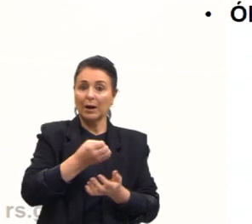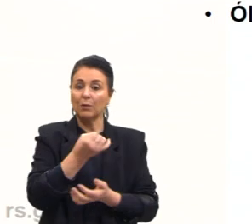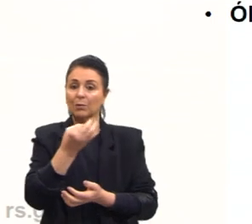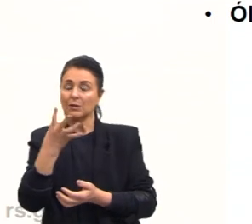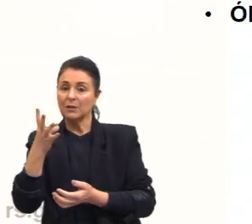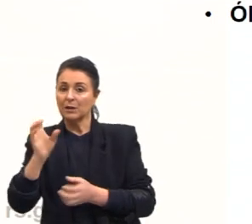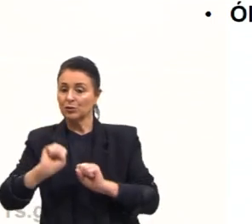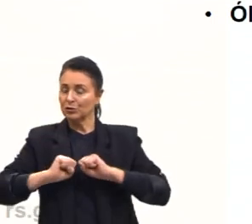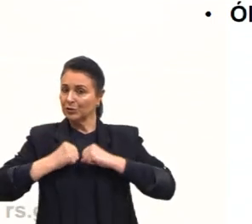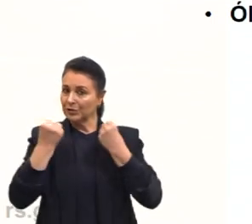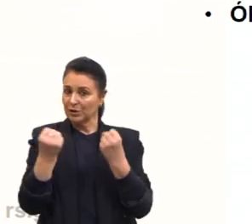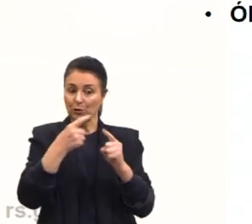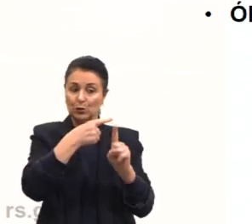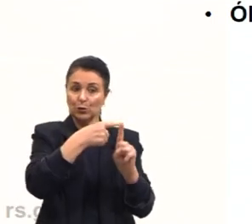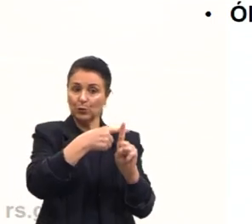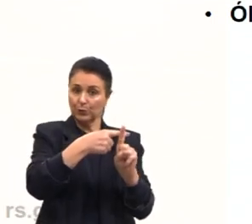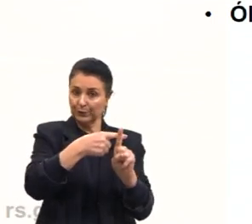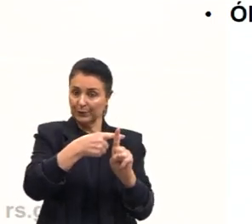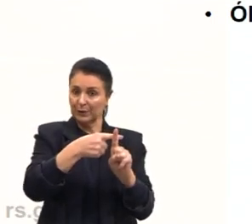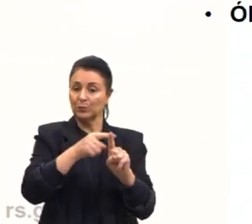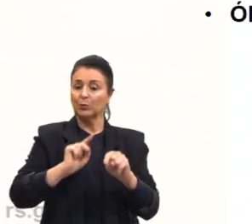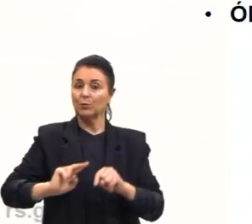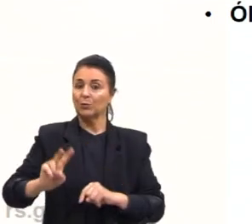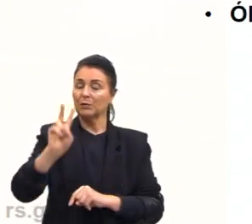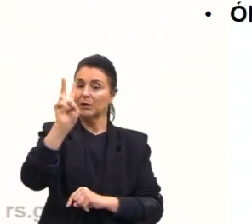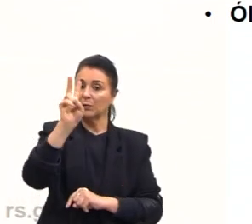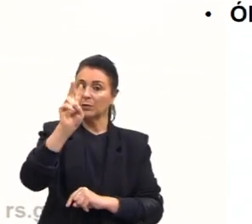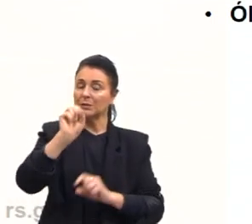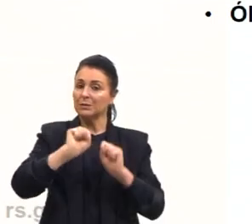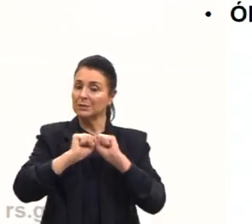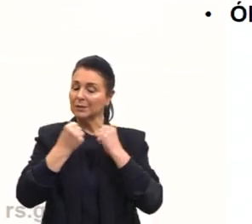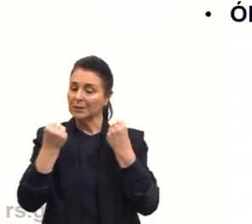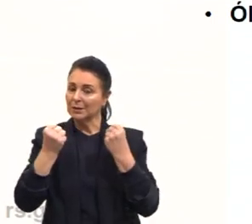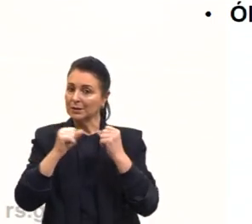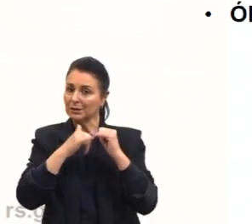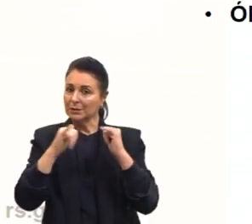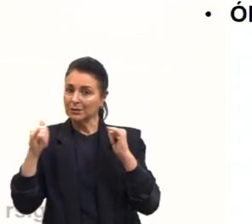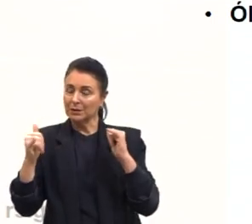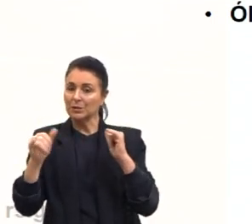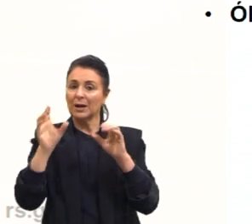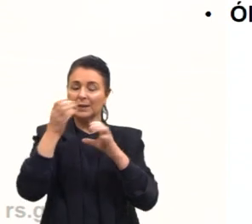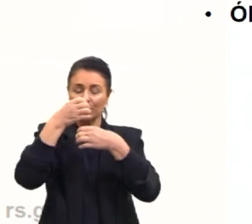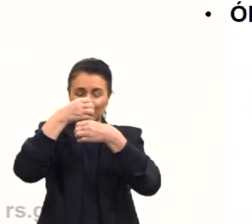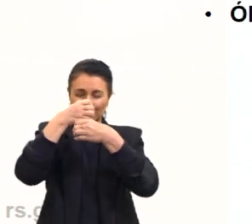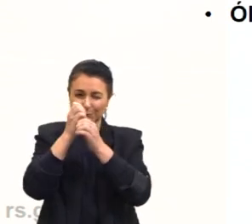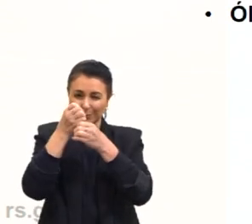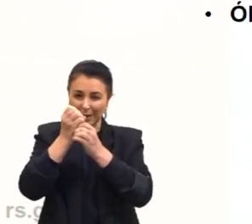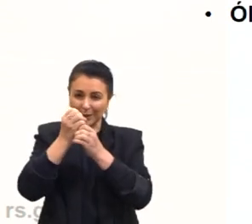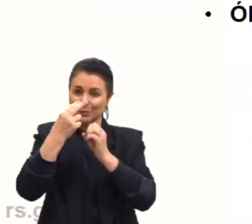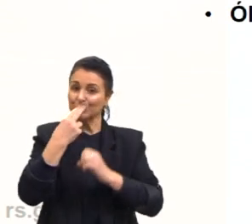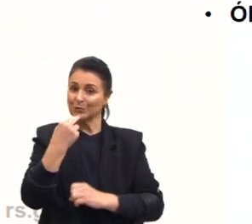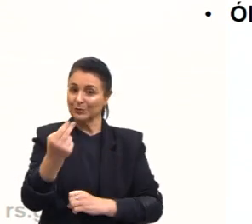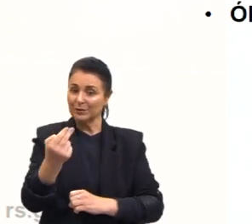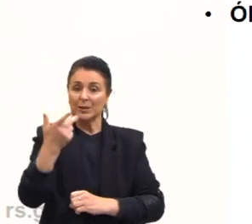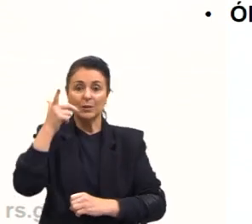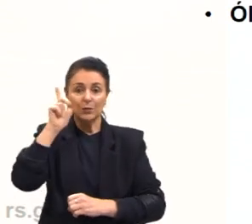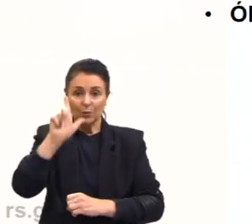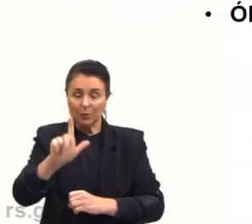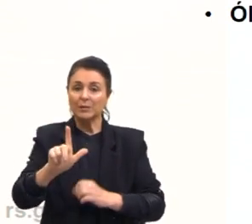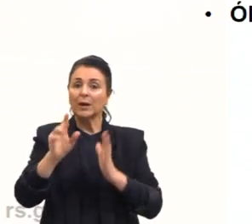a partir da soma dos valores energéticos de cada um dos macronutrientes e obter o conteúdo